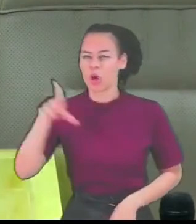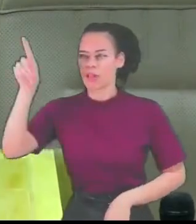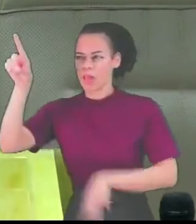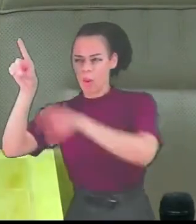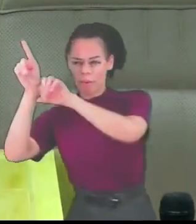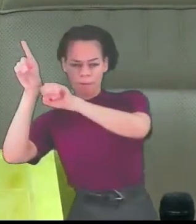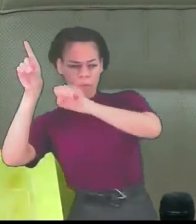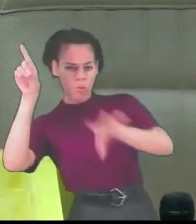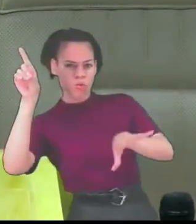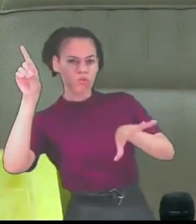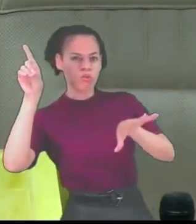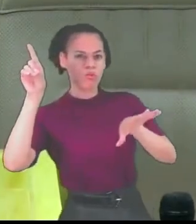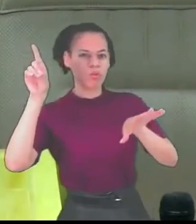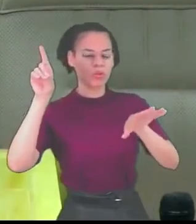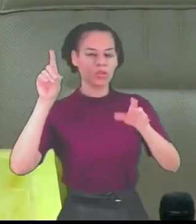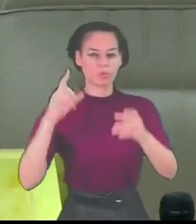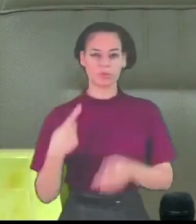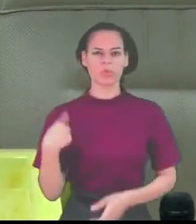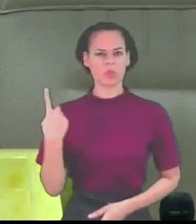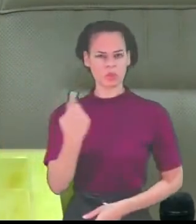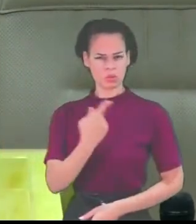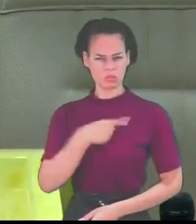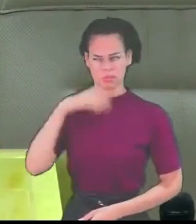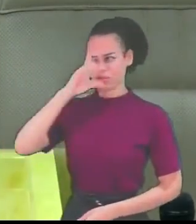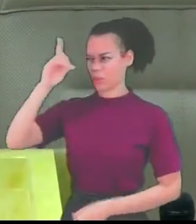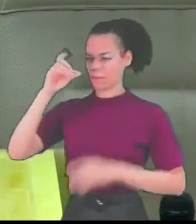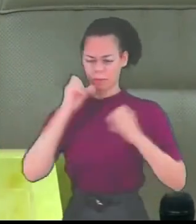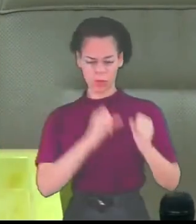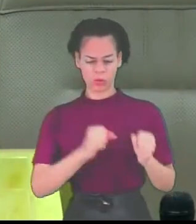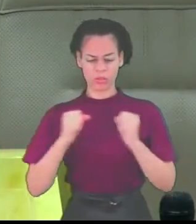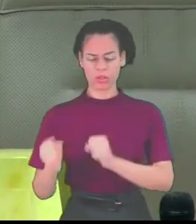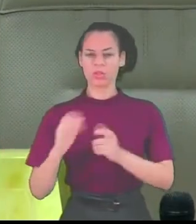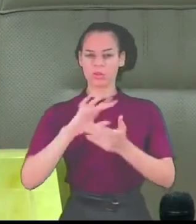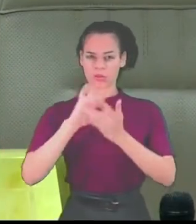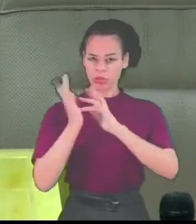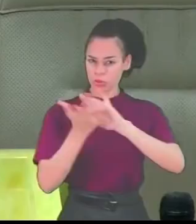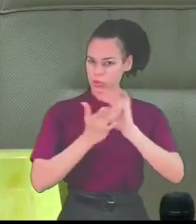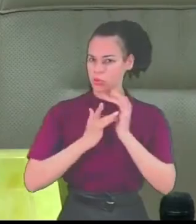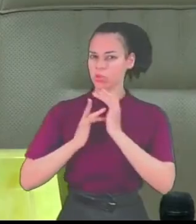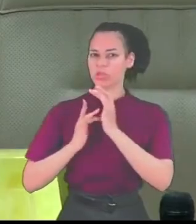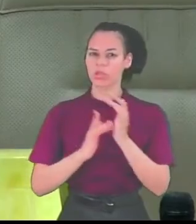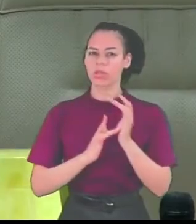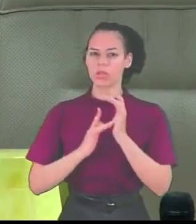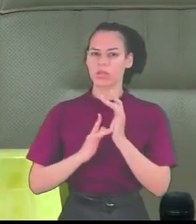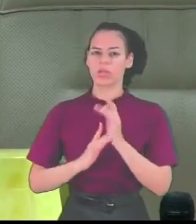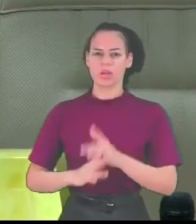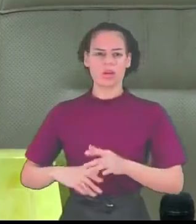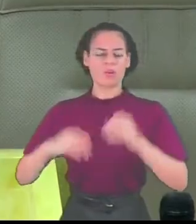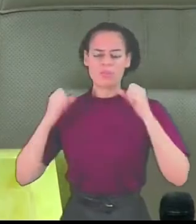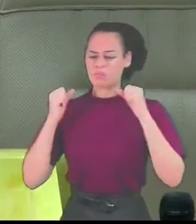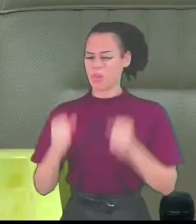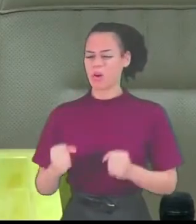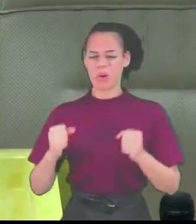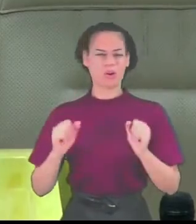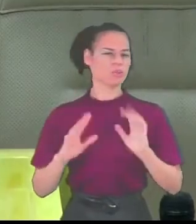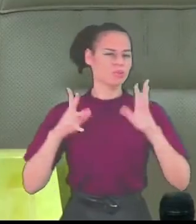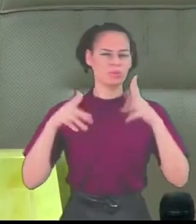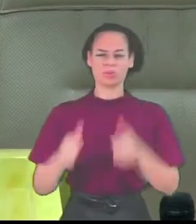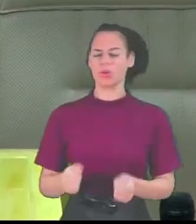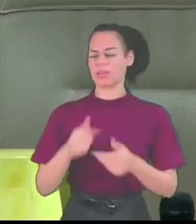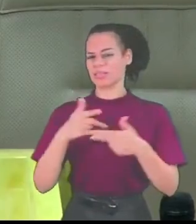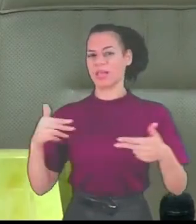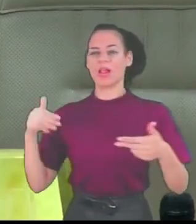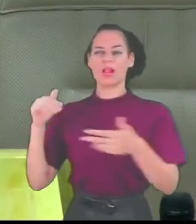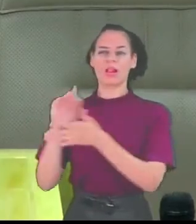suas narinas o nosso Deus é Poderoso Jesus é aquele que pode todas as coisas